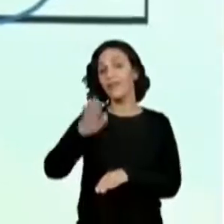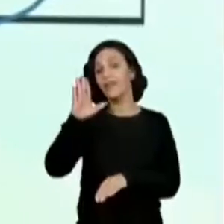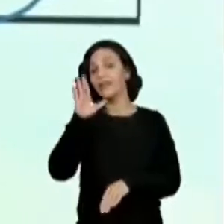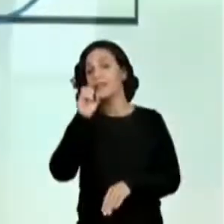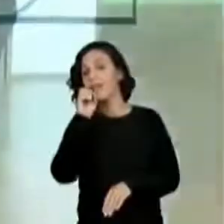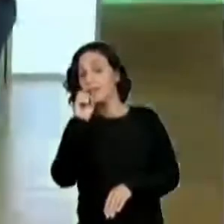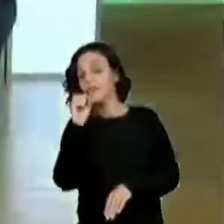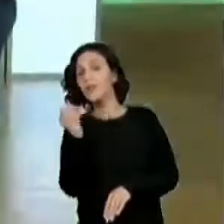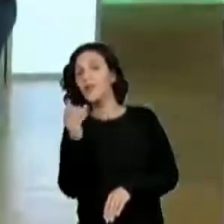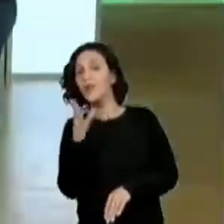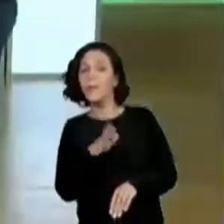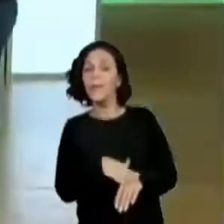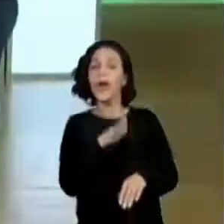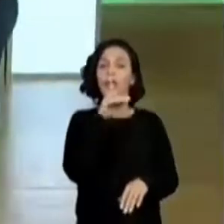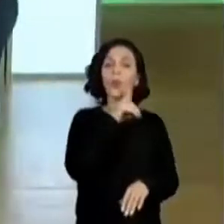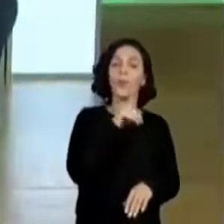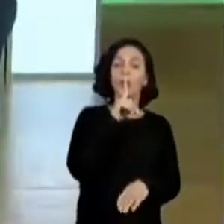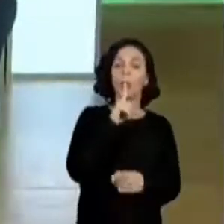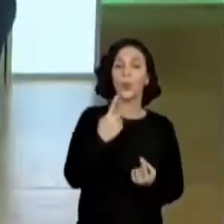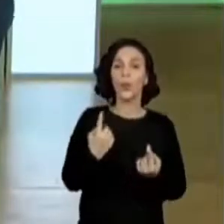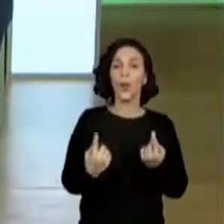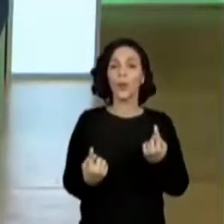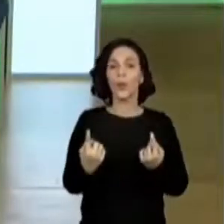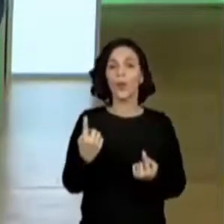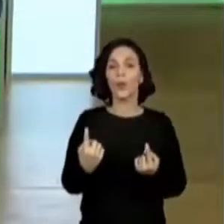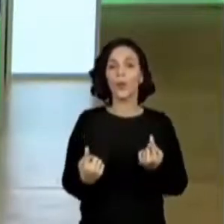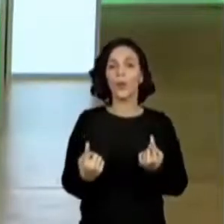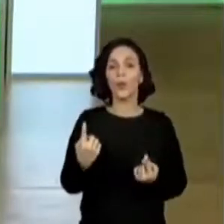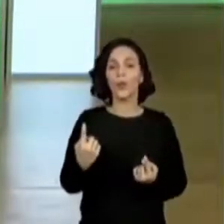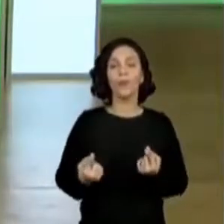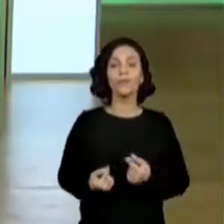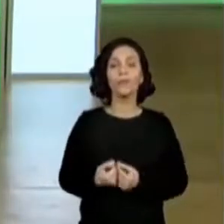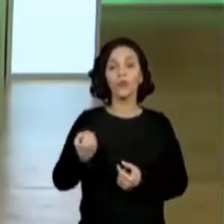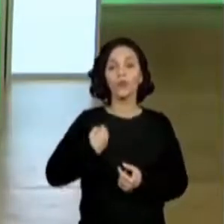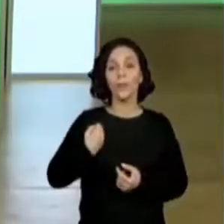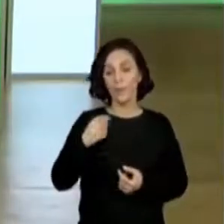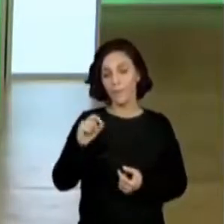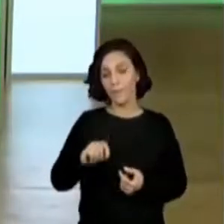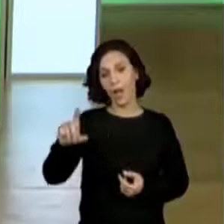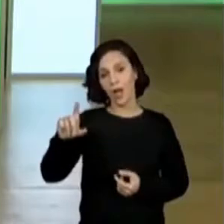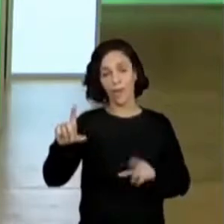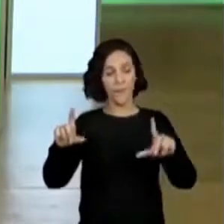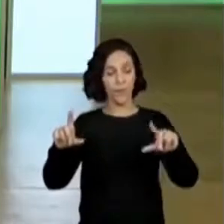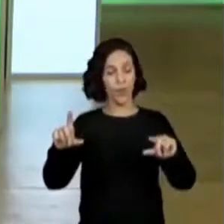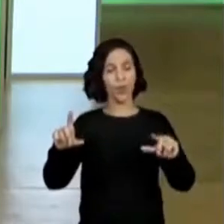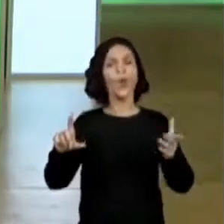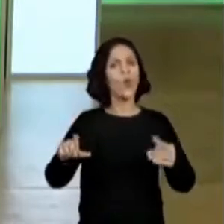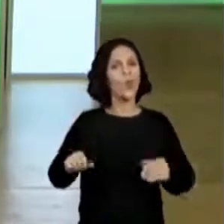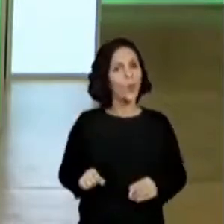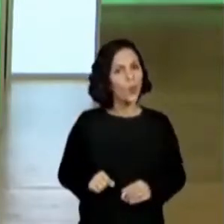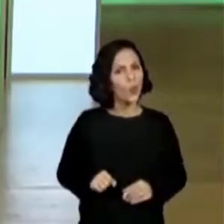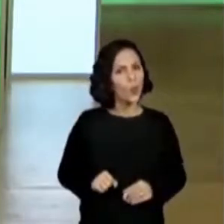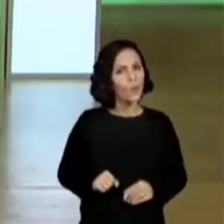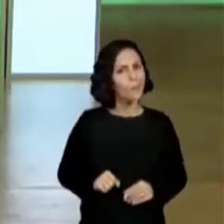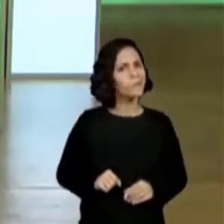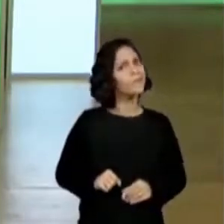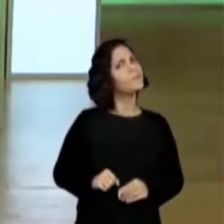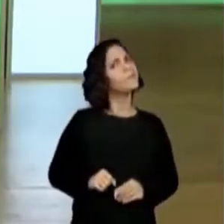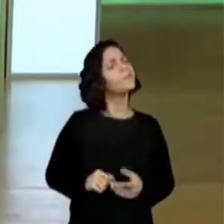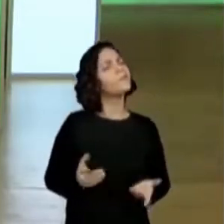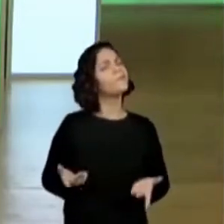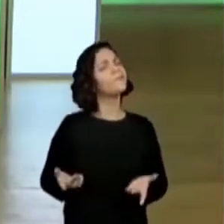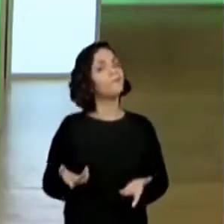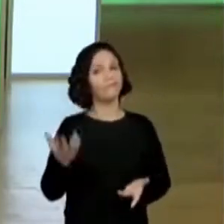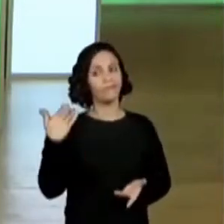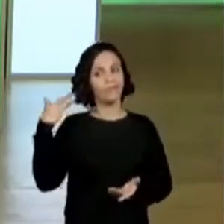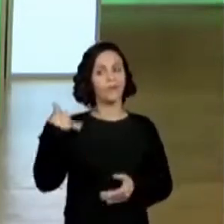sábado? E aí? E aí? Que número é maior, hein? Isso! Lembrando aqui que a gente